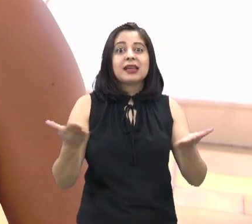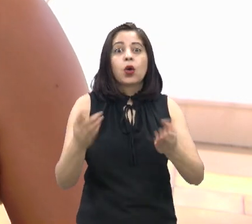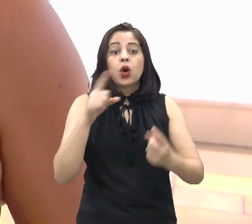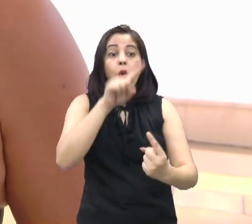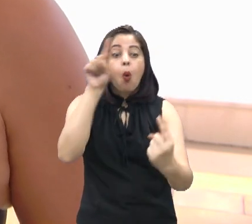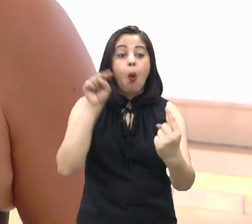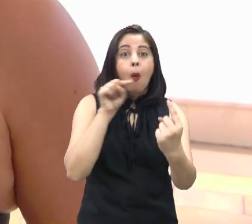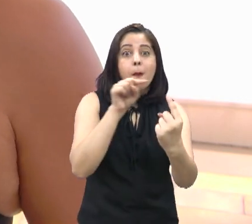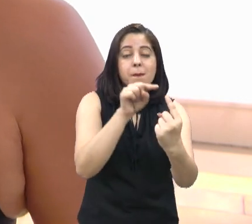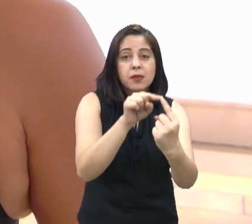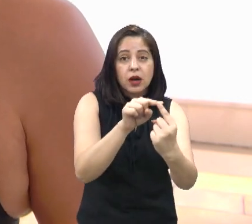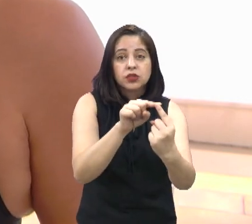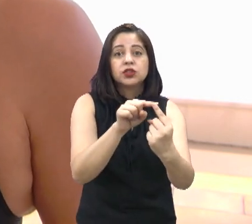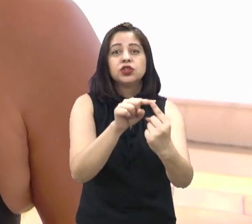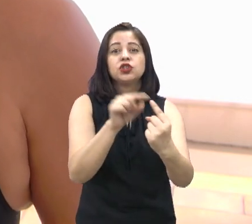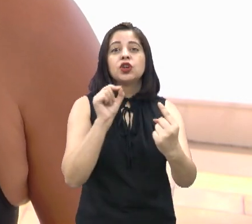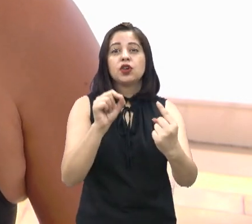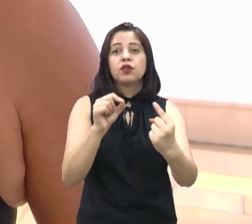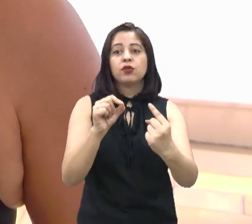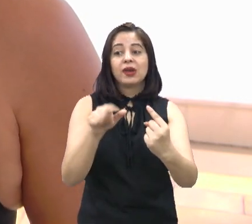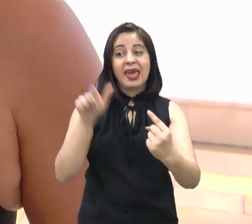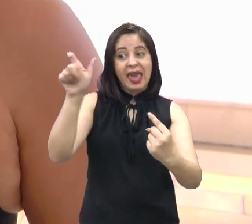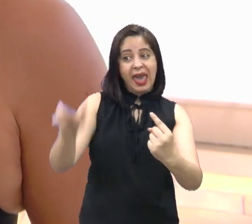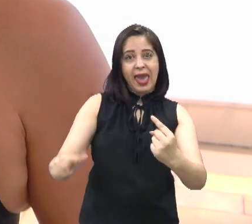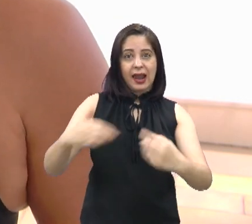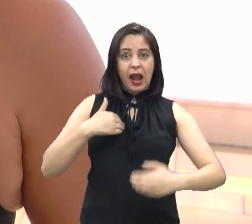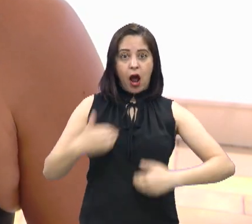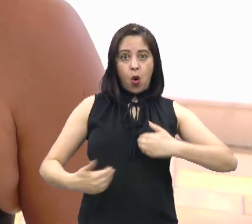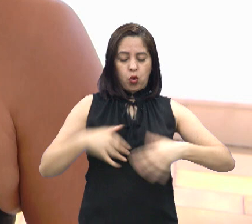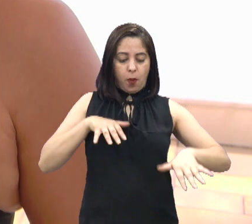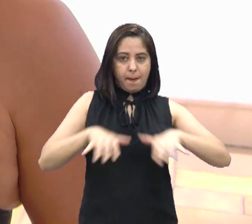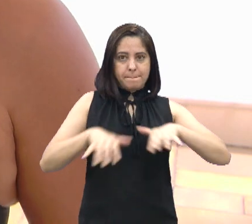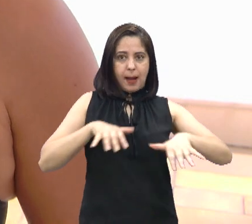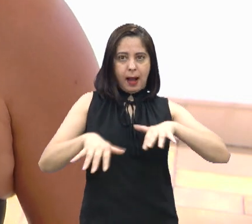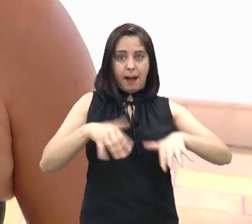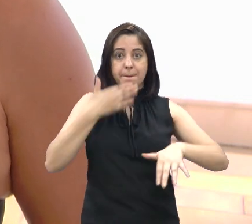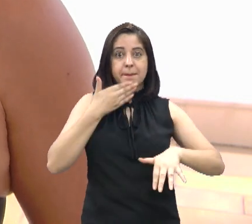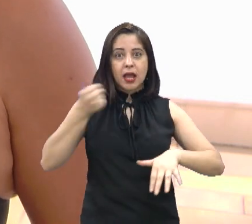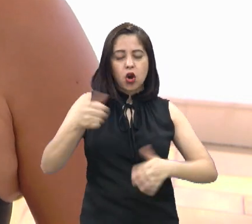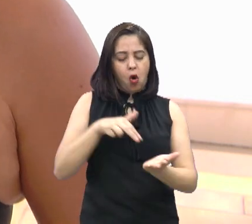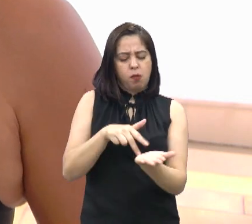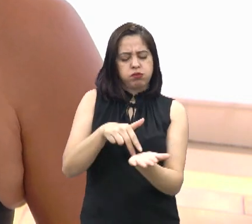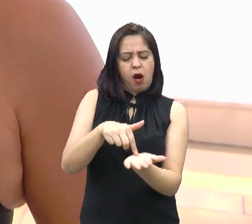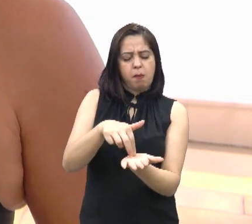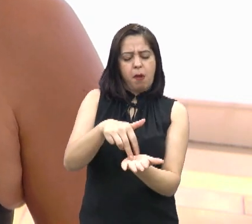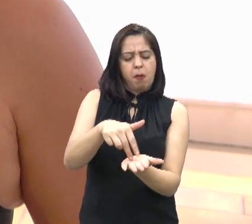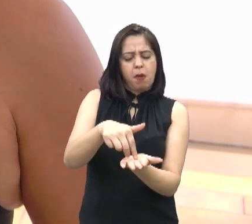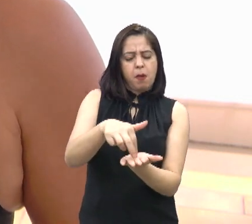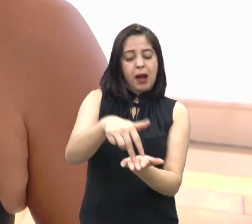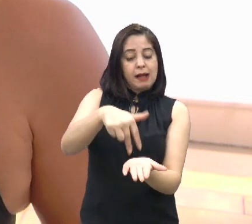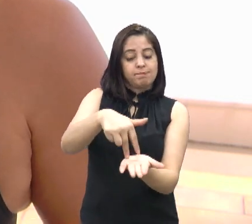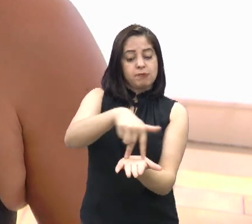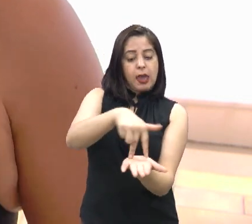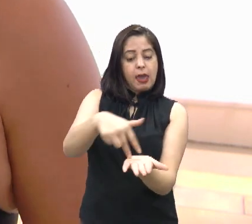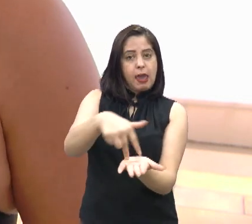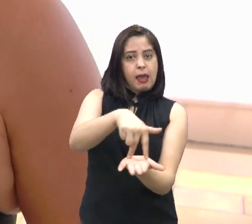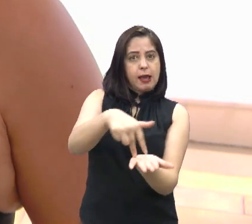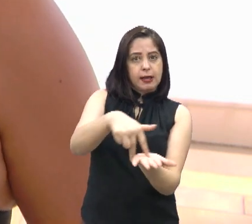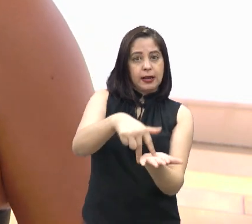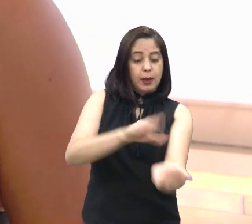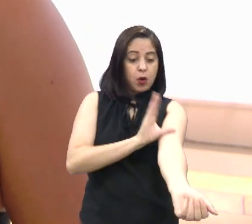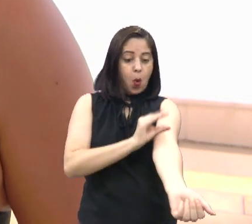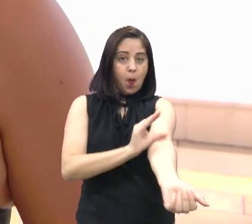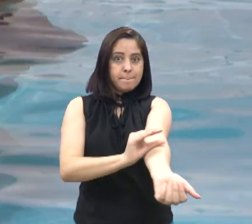de trabalhar com ela é melhorar a mobilidade, né? Marcha, equilíbrio, trabalhar fortalecimento muscular para dar para